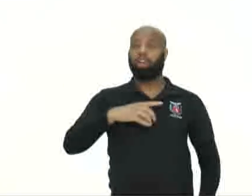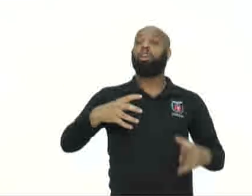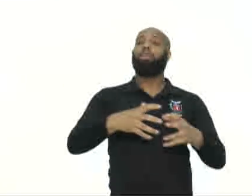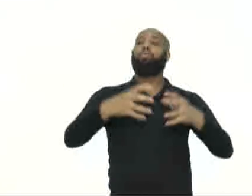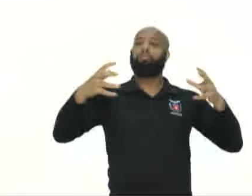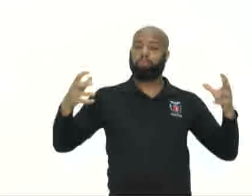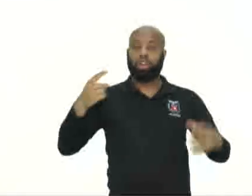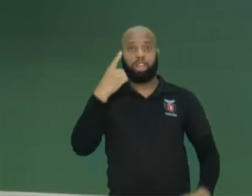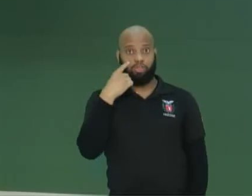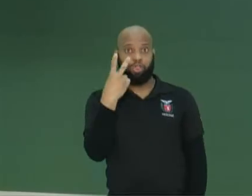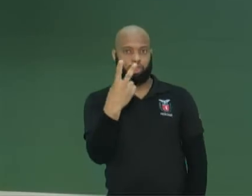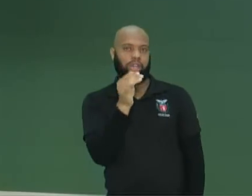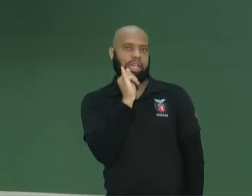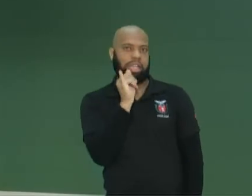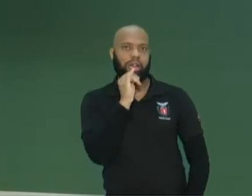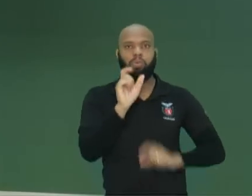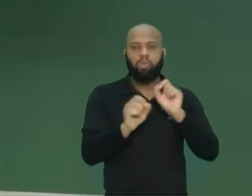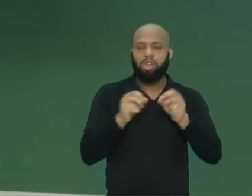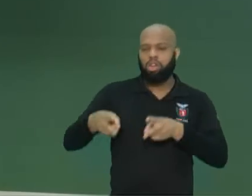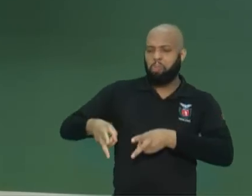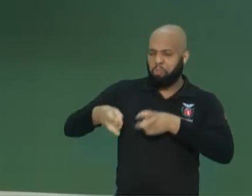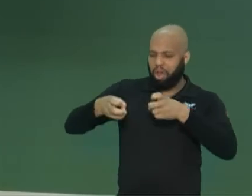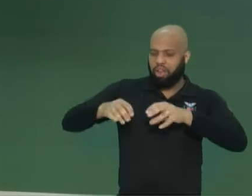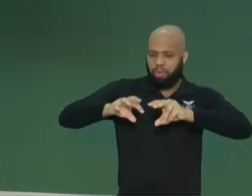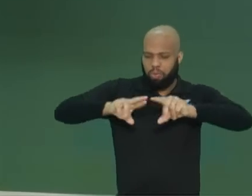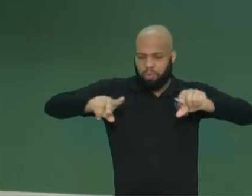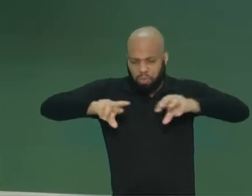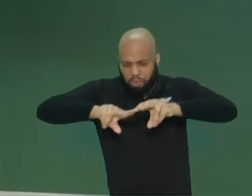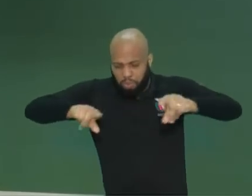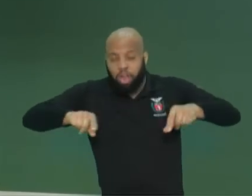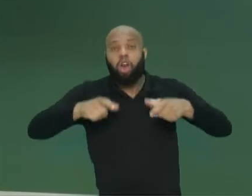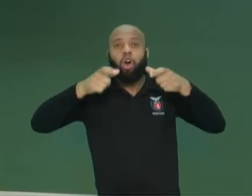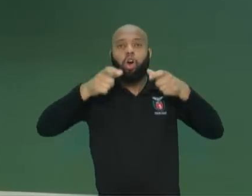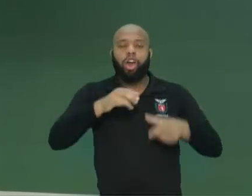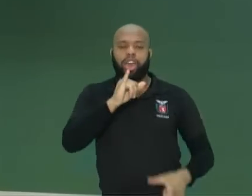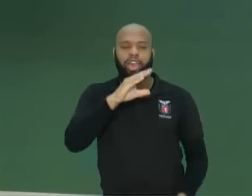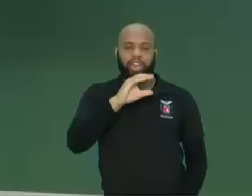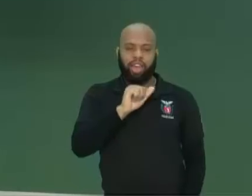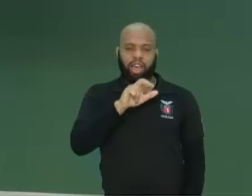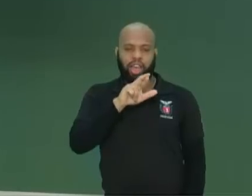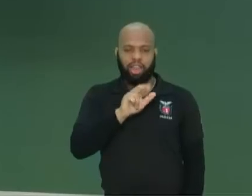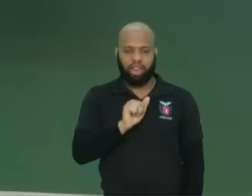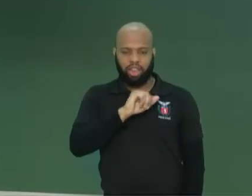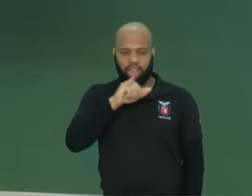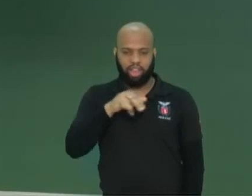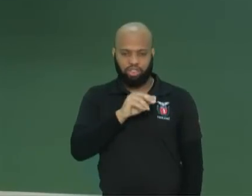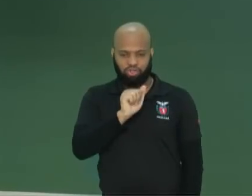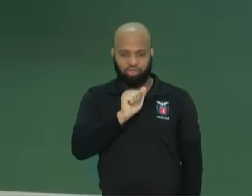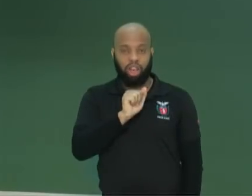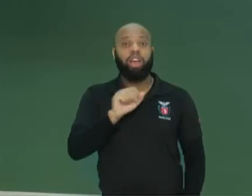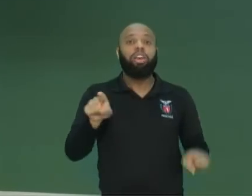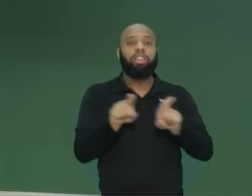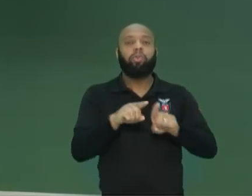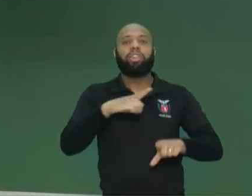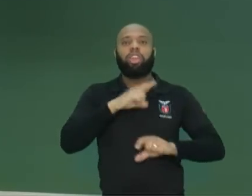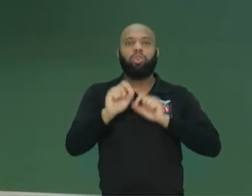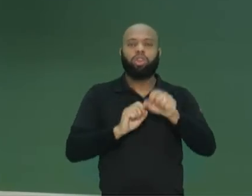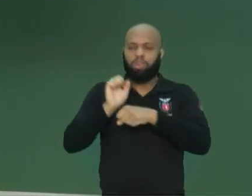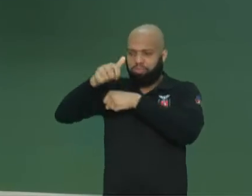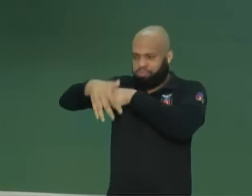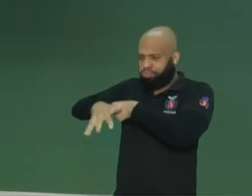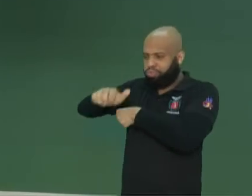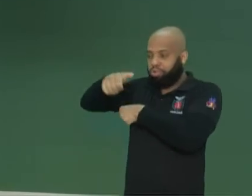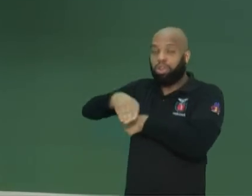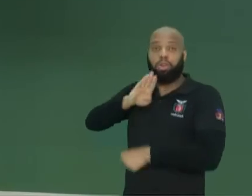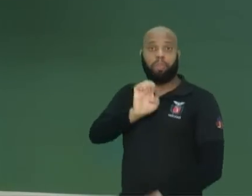exemplos ali, tanto a exploração dos recursos minerais lá de Carajás, quanto a usina de Belo Monte, né? Tais como,